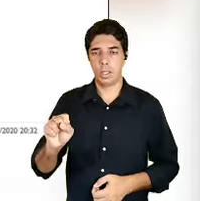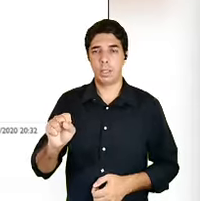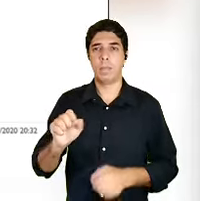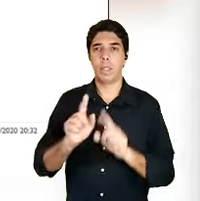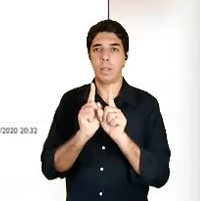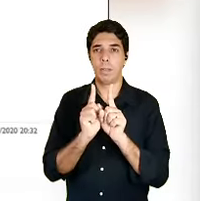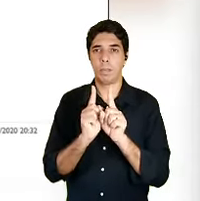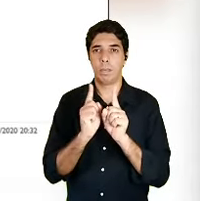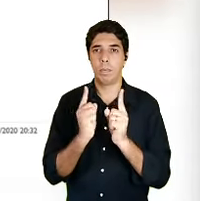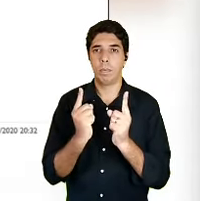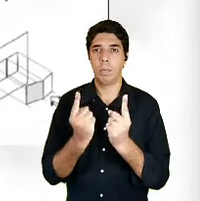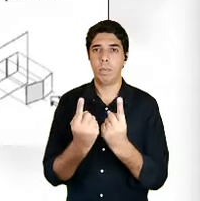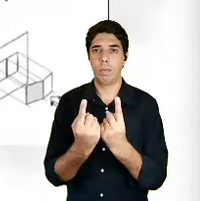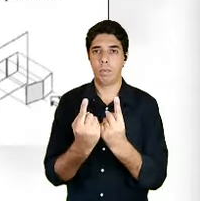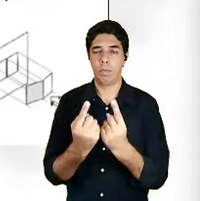projeções ortogonais.